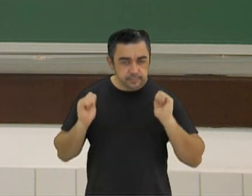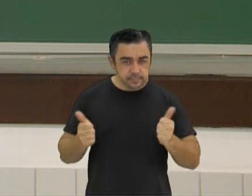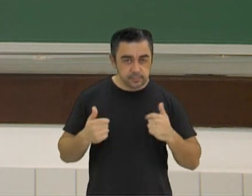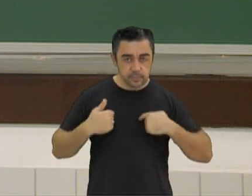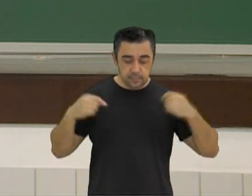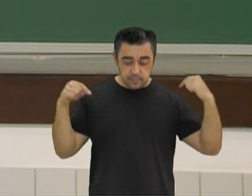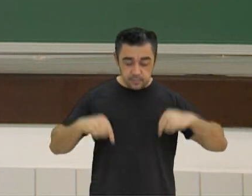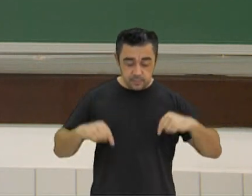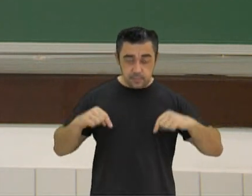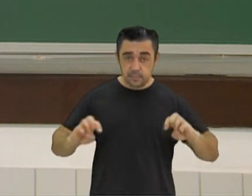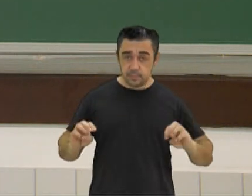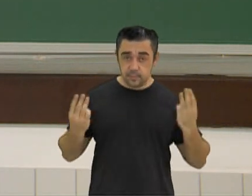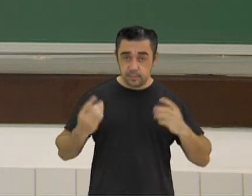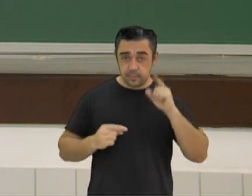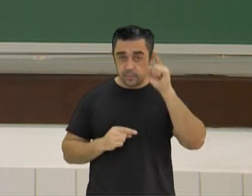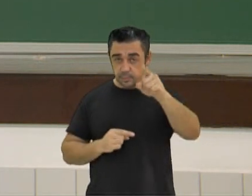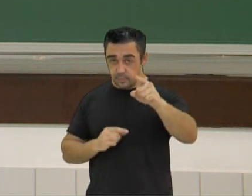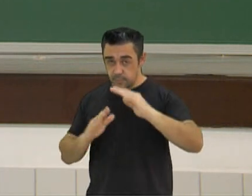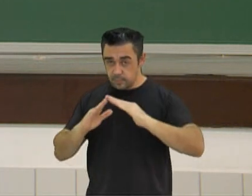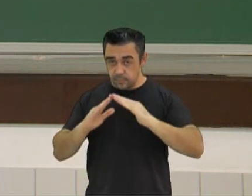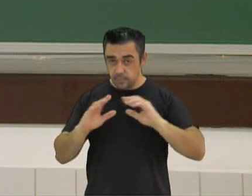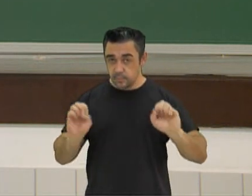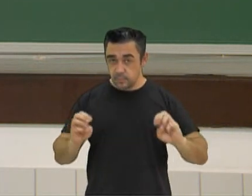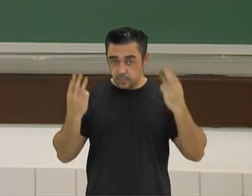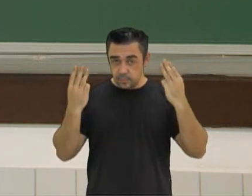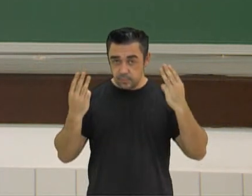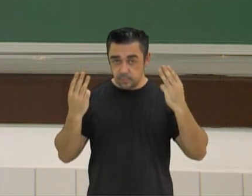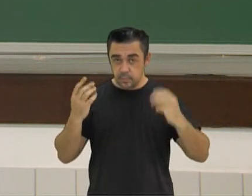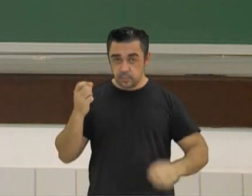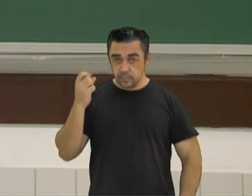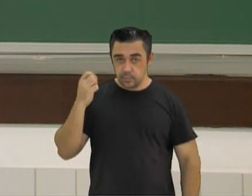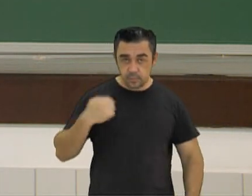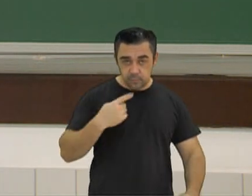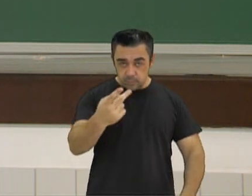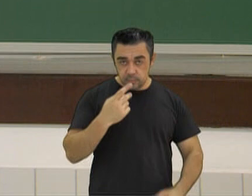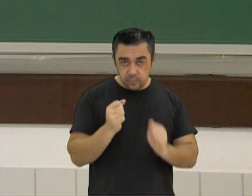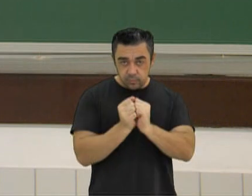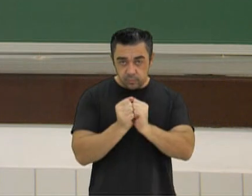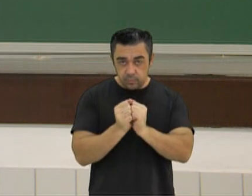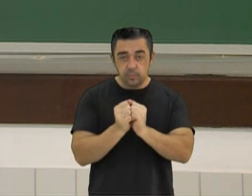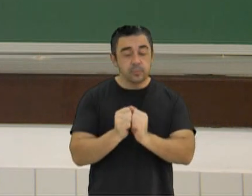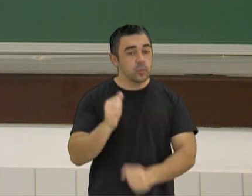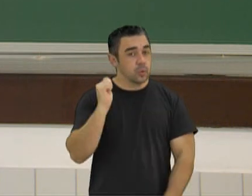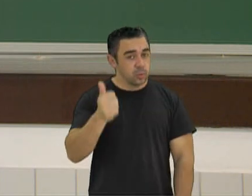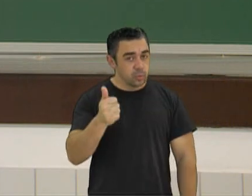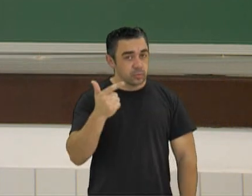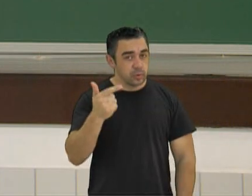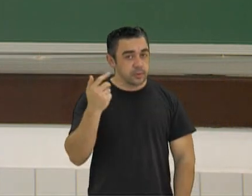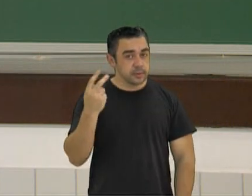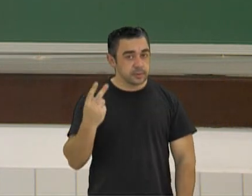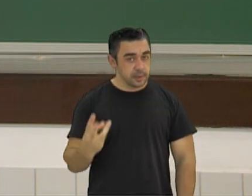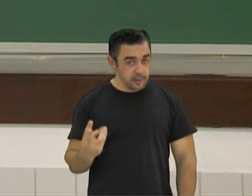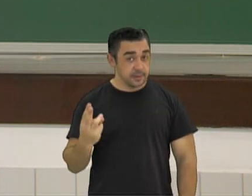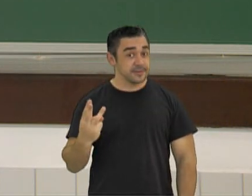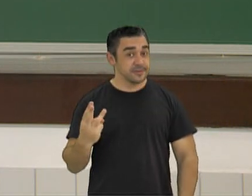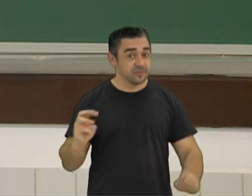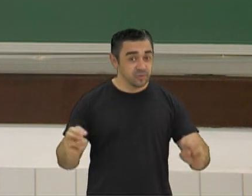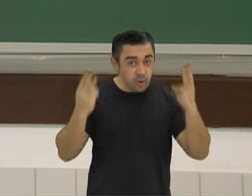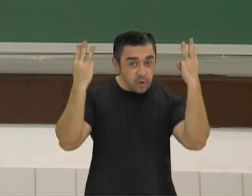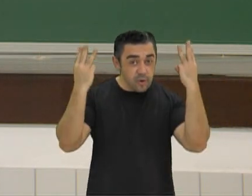Eu digo show daqui. Você vai dizer show aí da sua casa, todo mundo junto, numa única só voz. Um, dois, três e